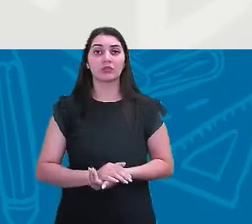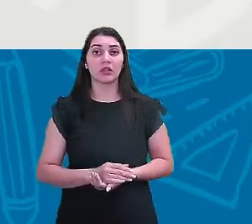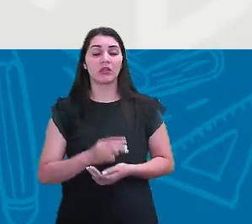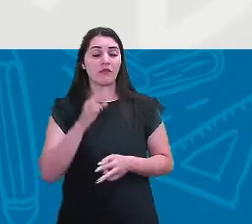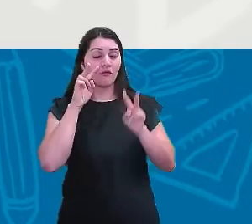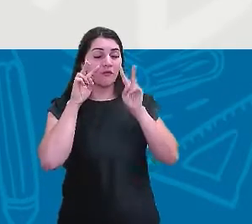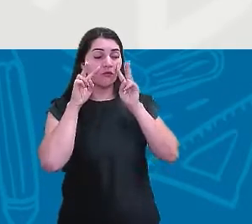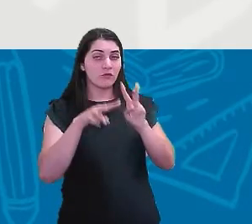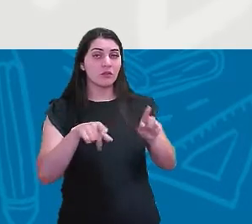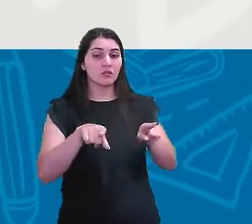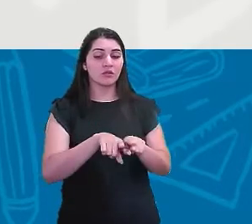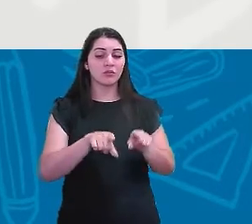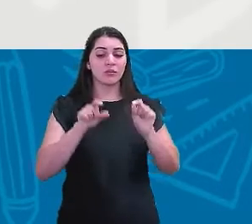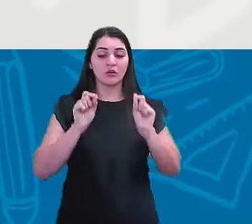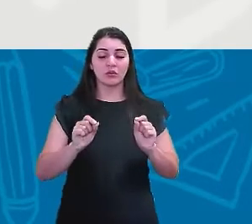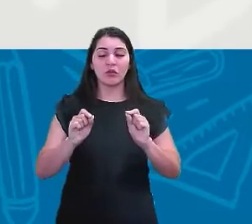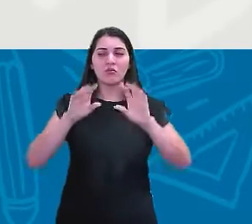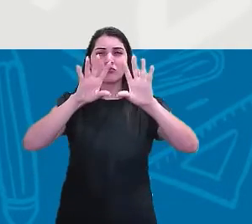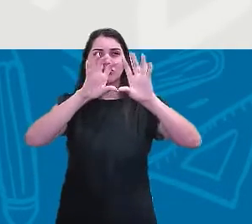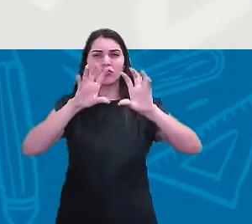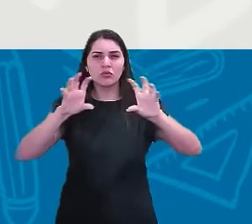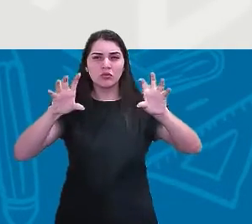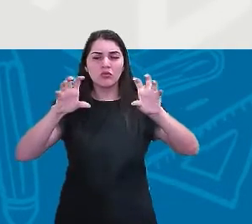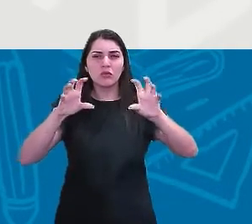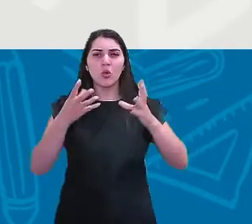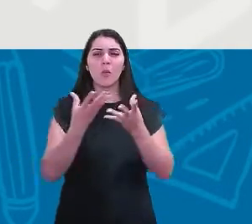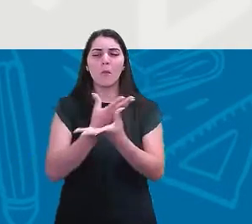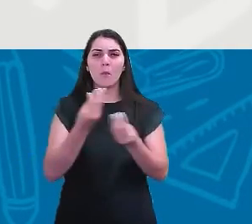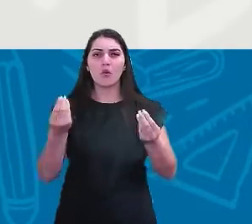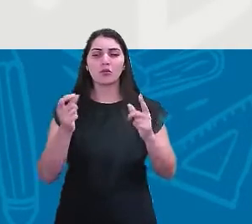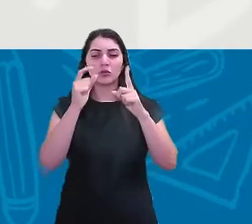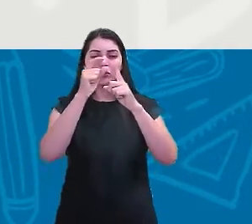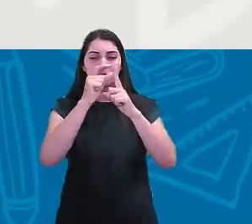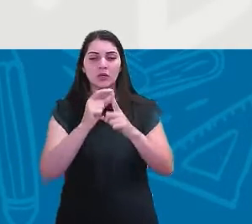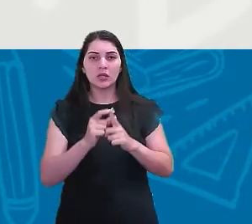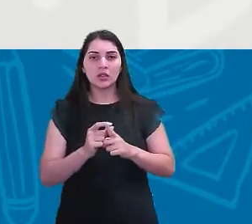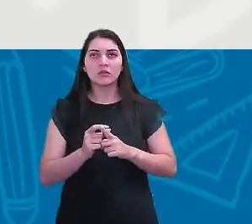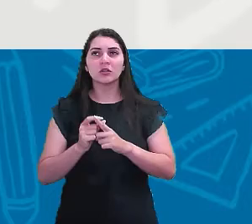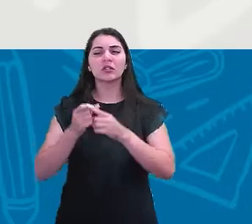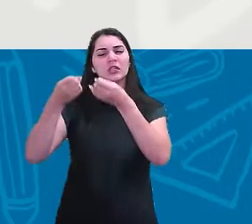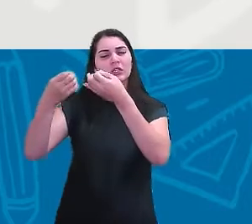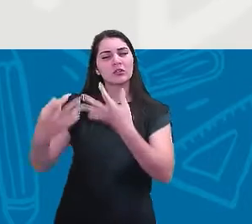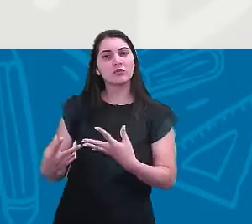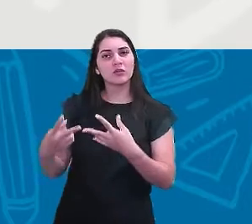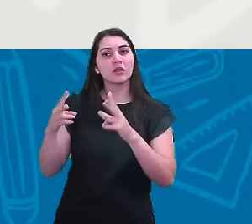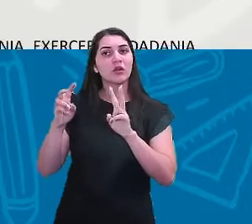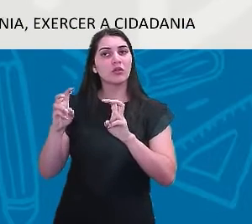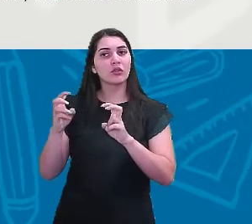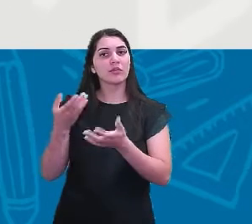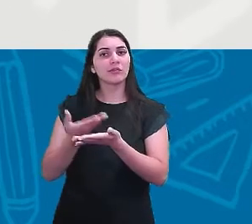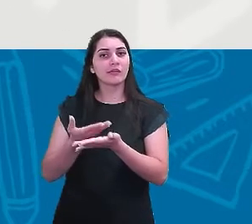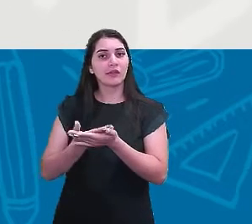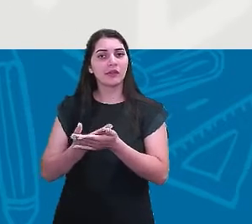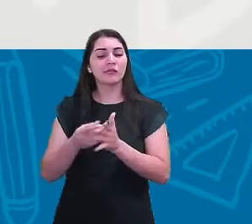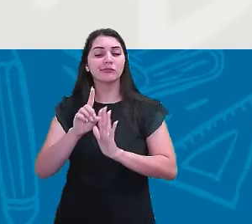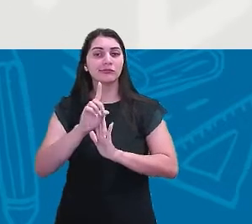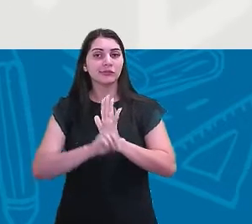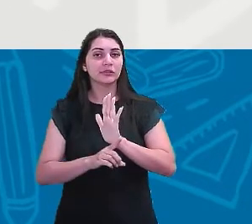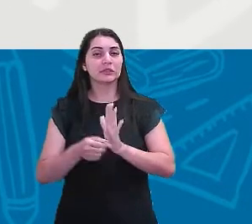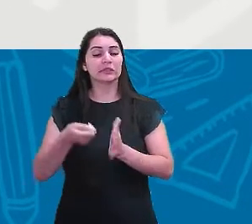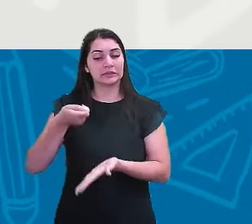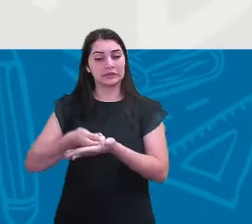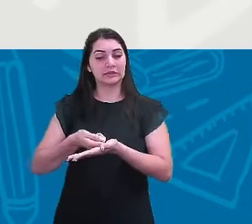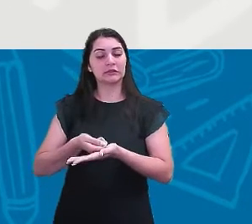Vimos também uma nuvem de palavras, cheias de palavras que refletem sobre o tema da nossa aula, que é direitos e deveres do